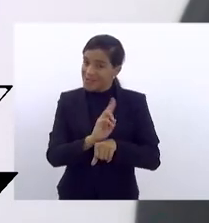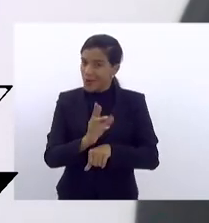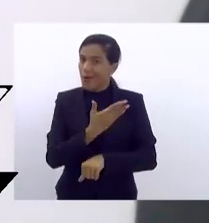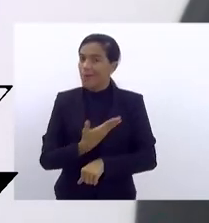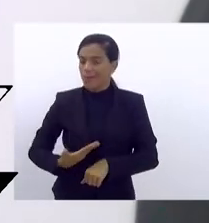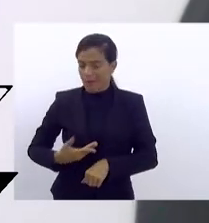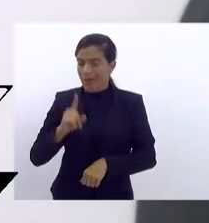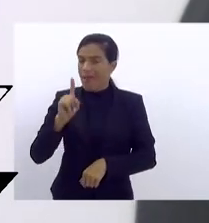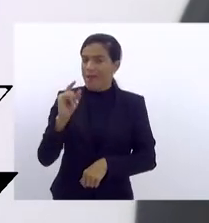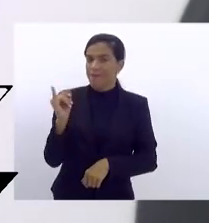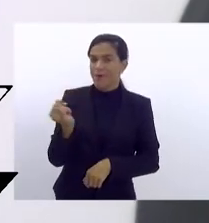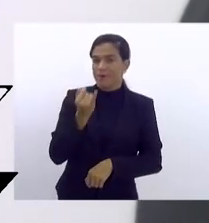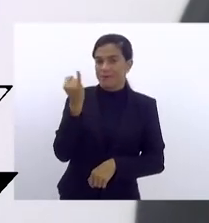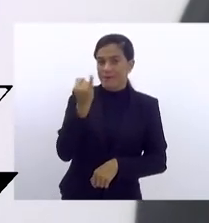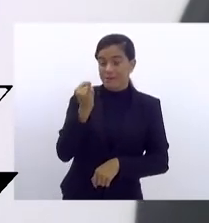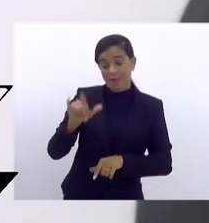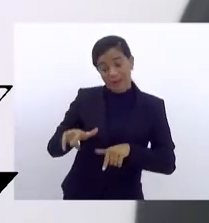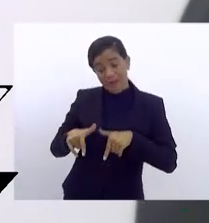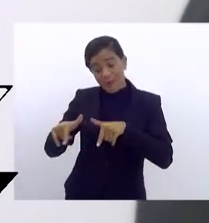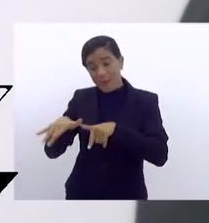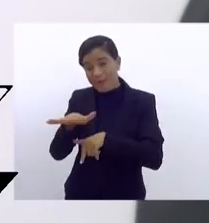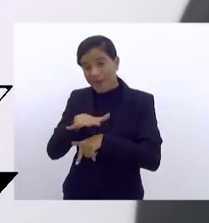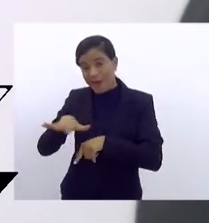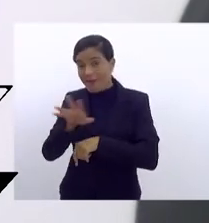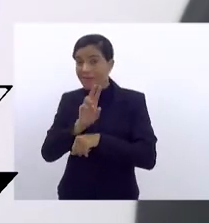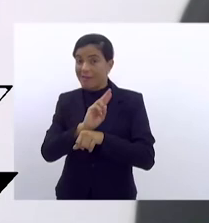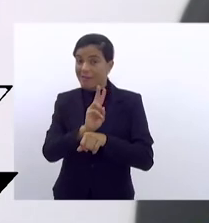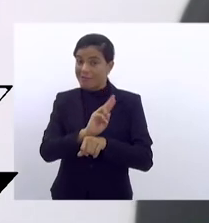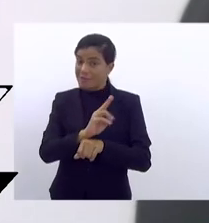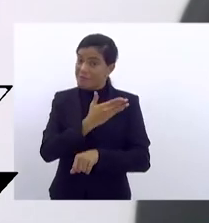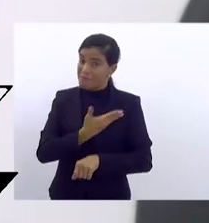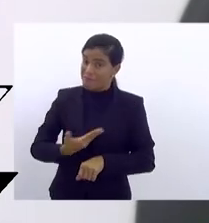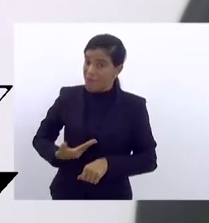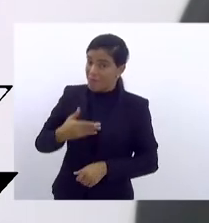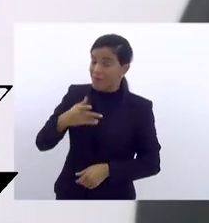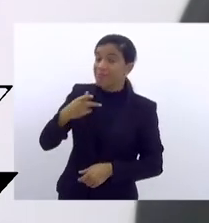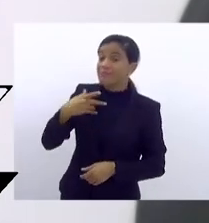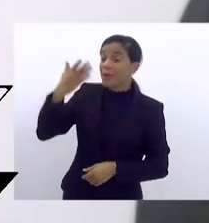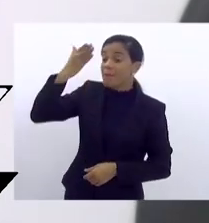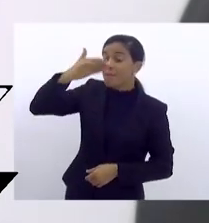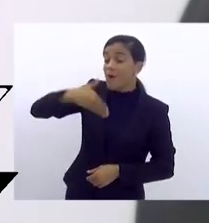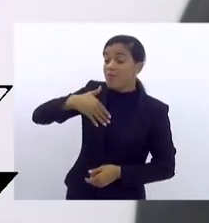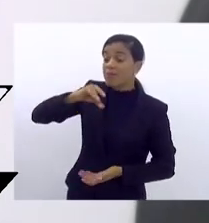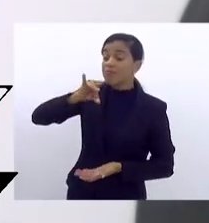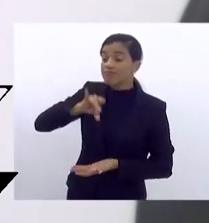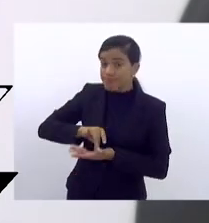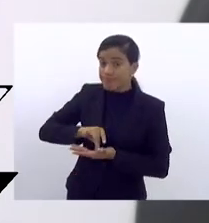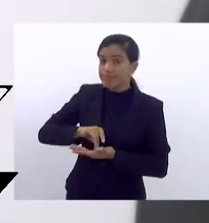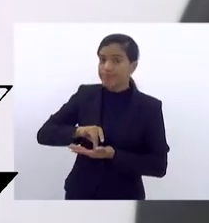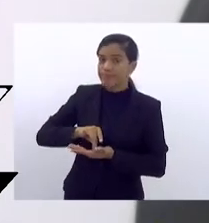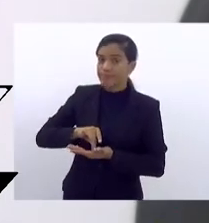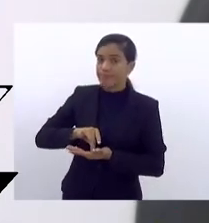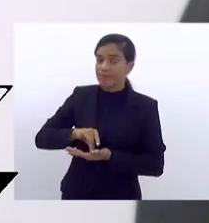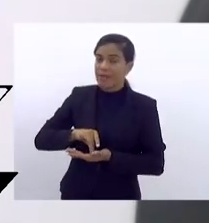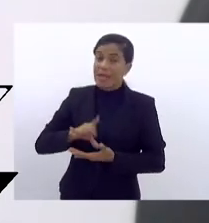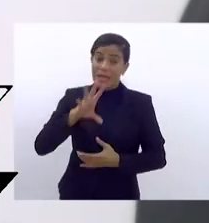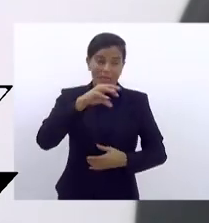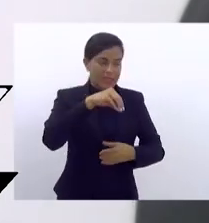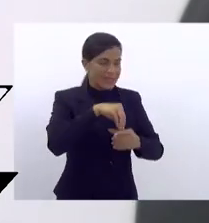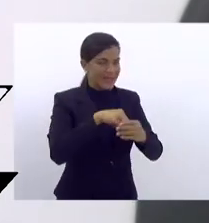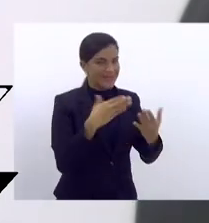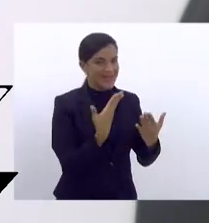importante e deve atuar no campo da segurança pública quando fatos concretos acontecem dentro da escola